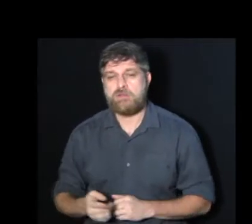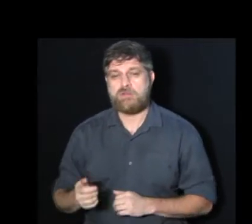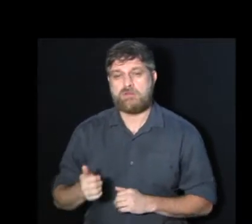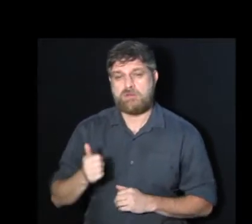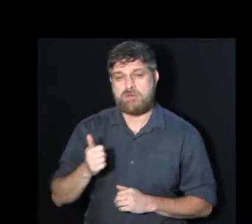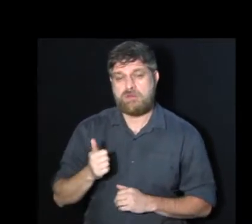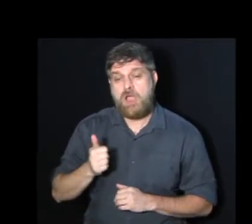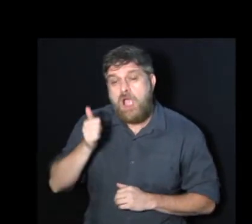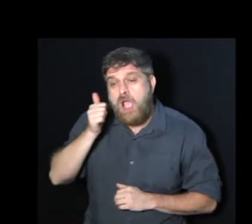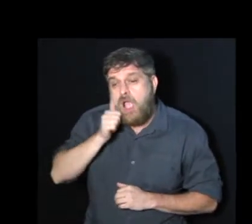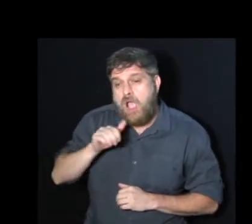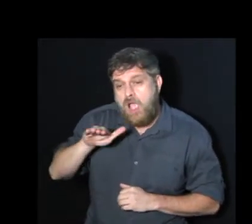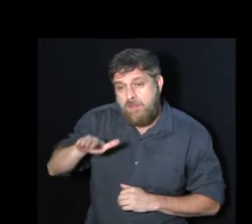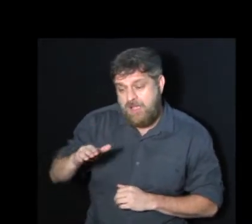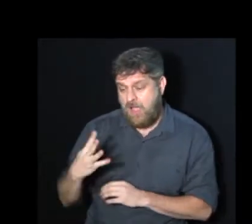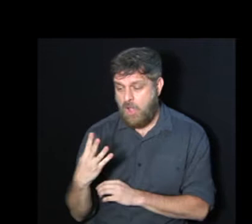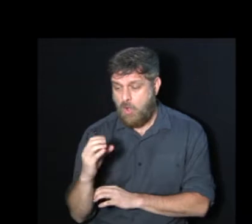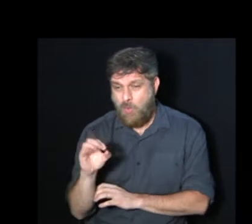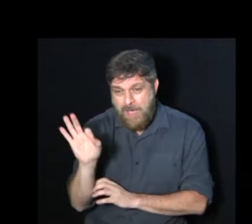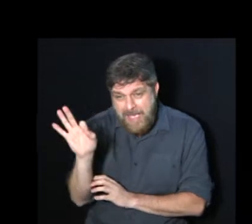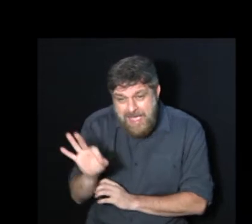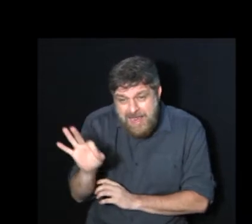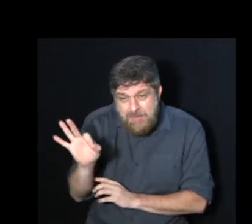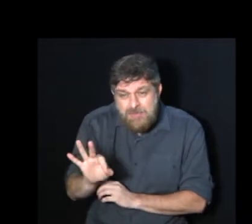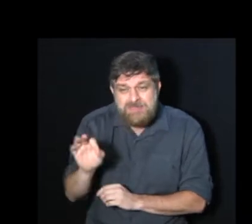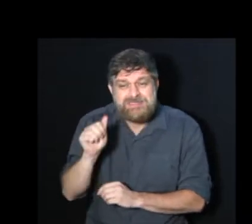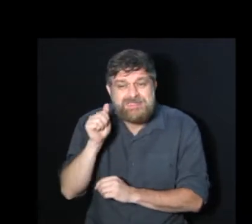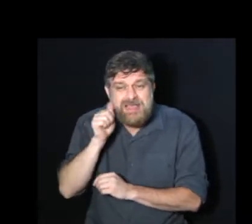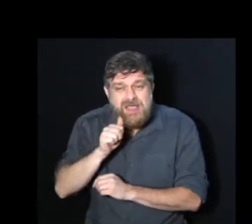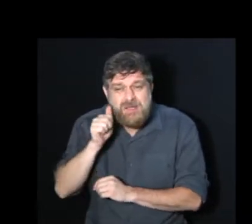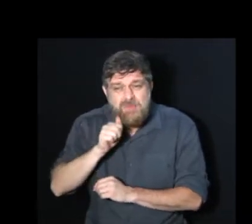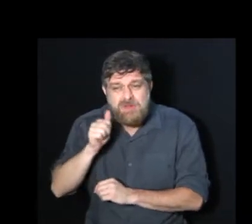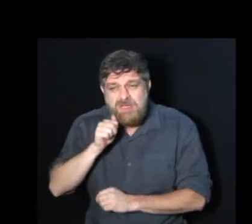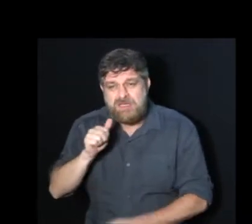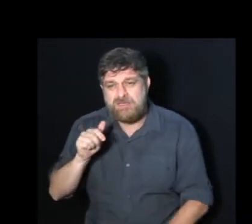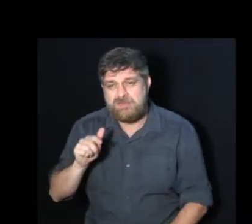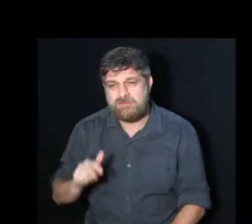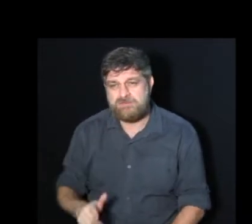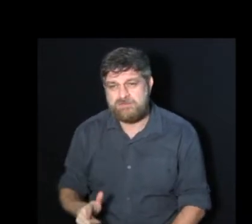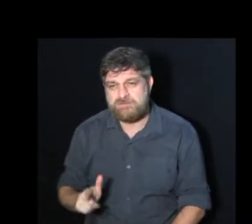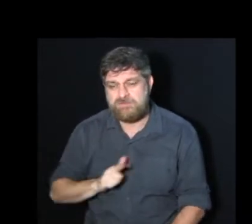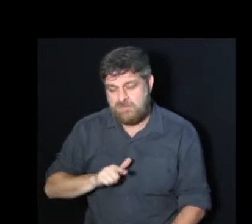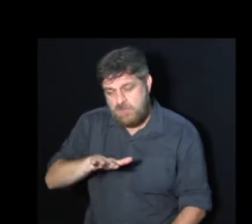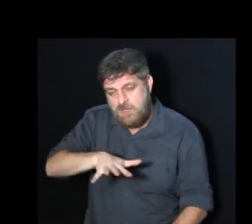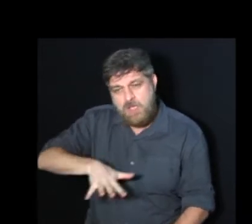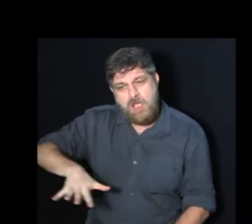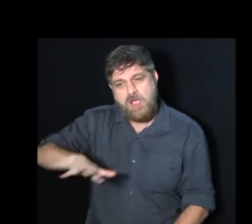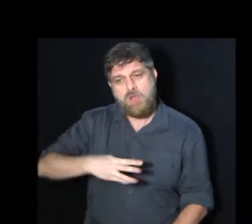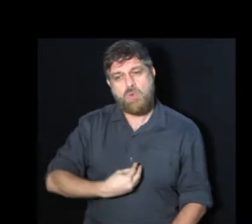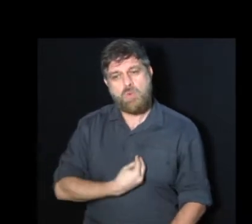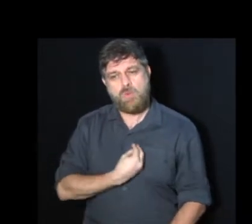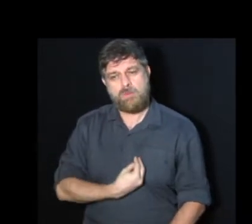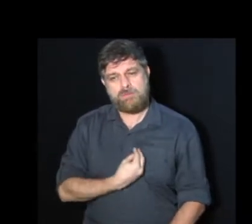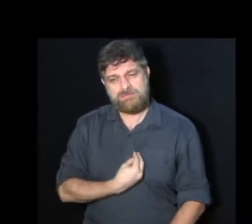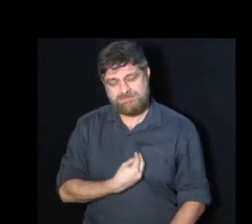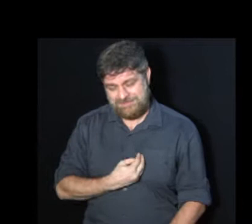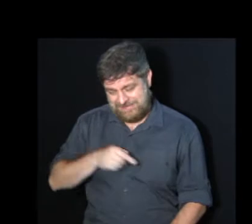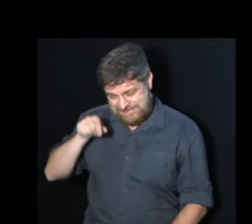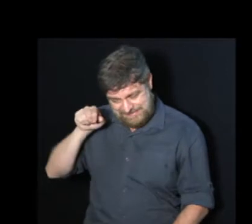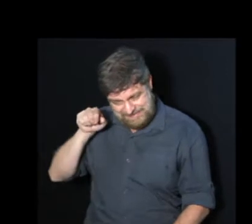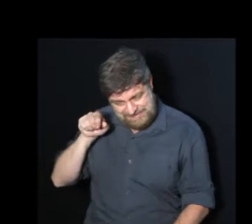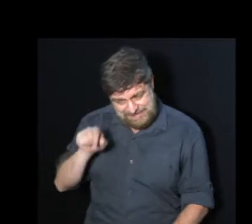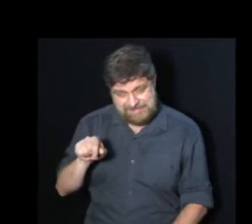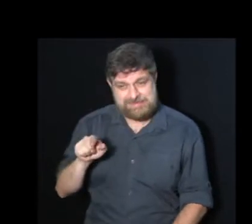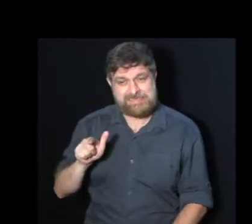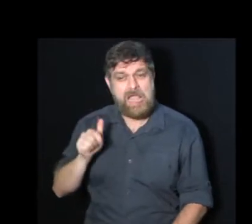das meninas, 40% das meninas que vivem em um ambiente onde